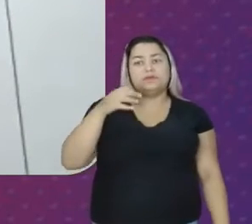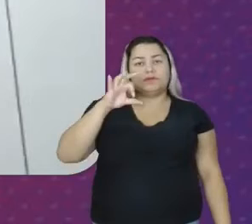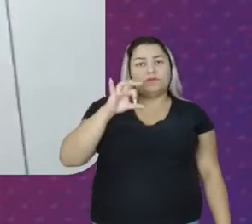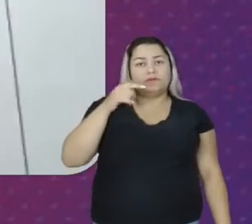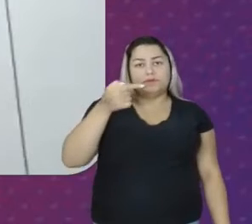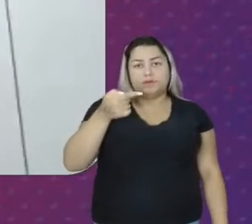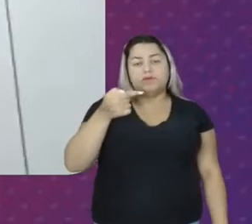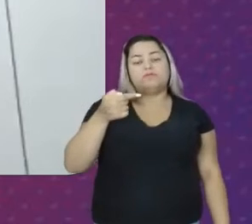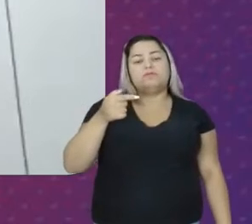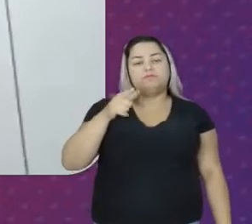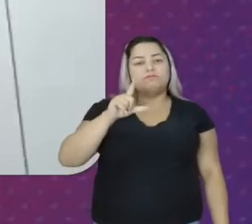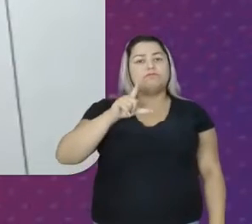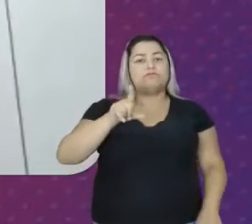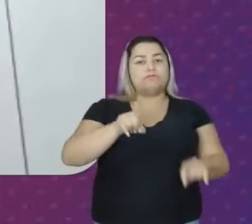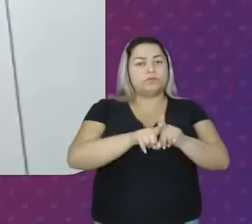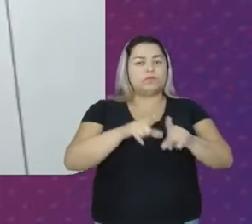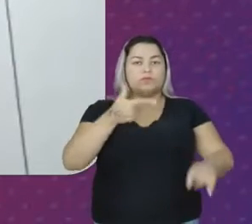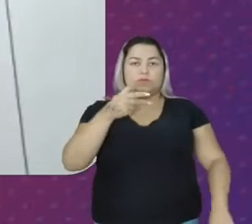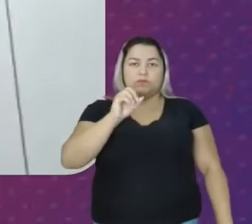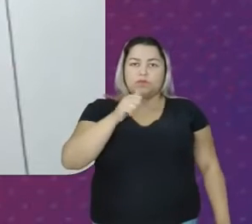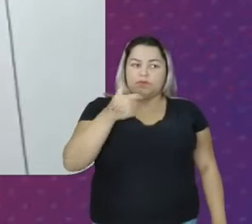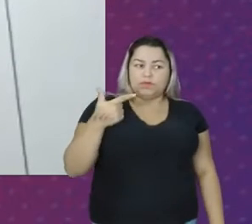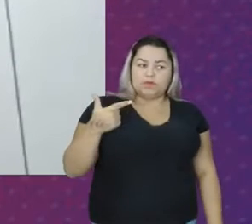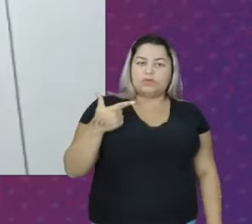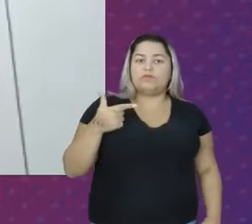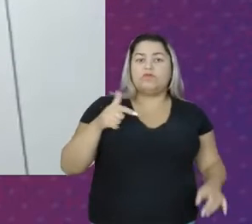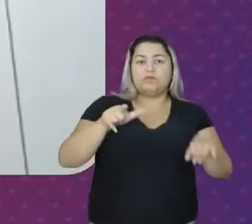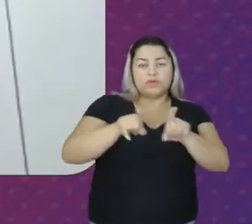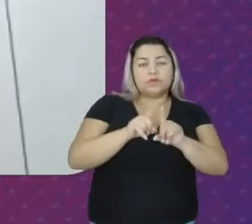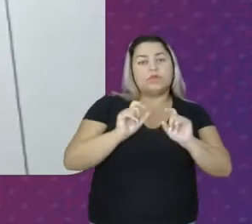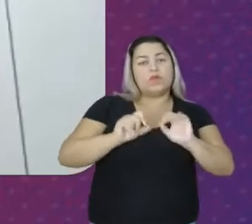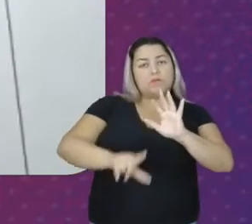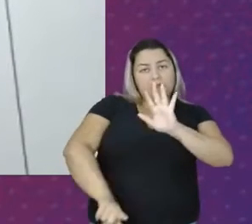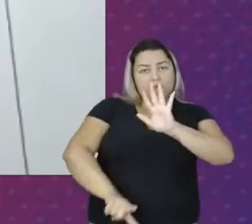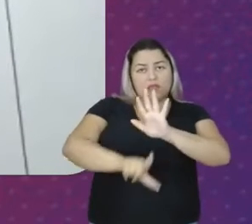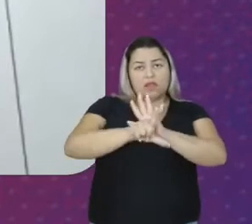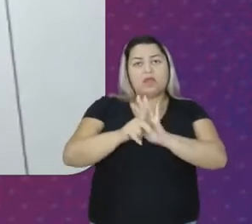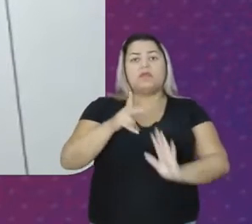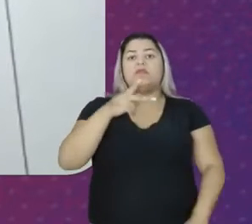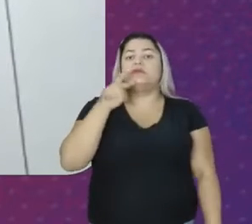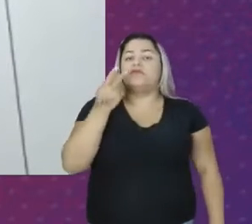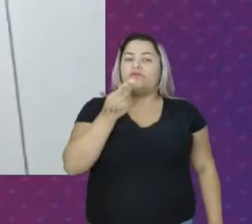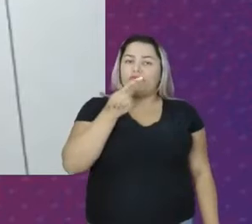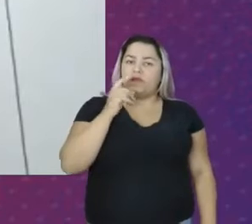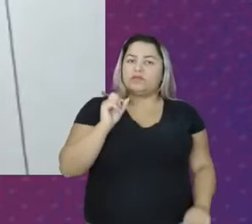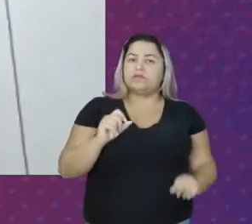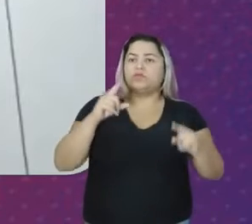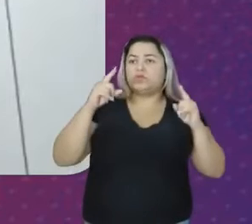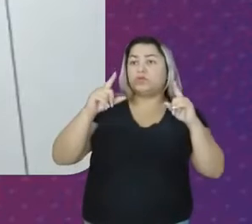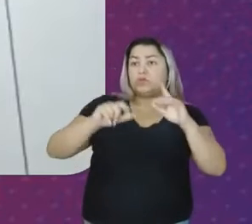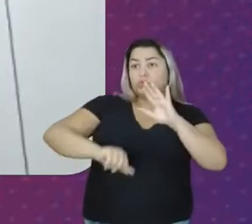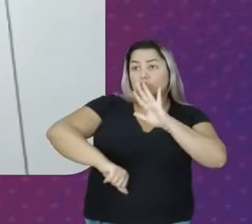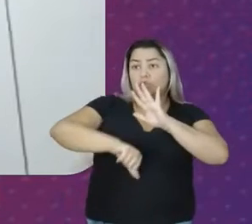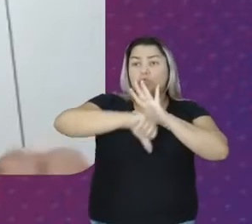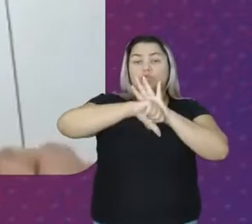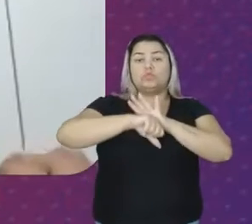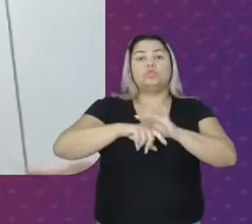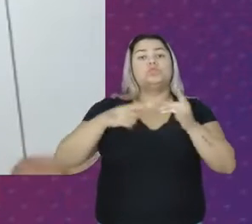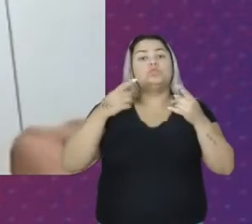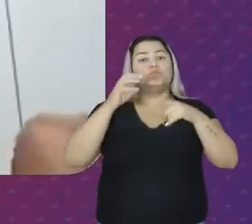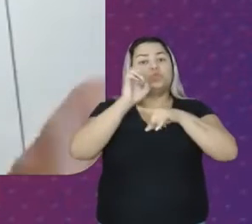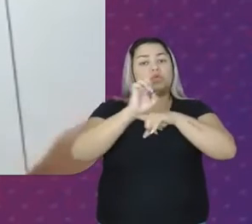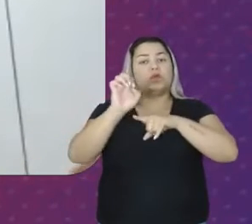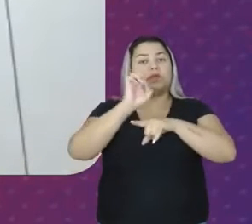14.197, que também é de 2021, que é uma lei que fala dos crimes contra o Estado Democrático